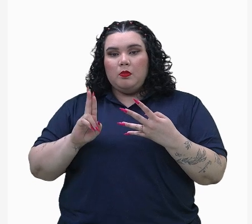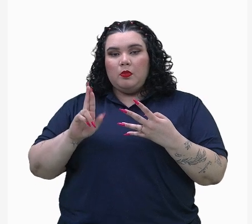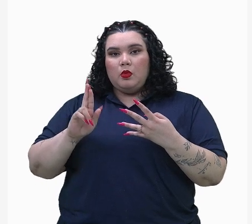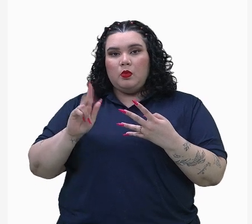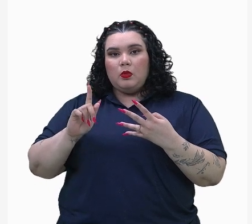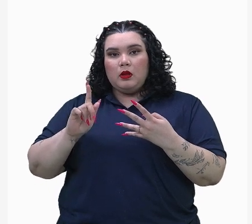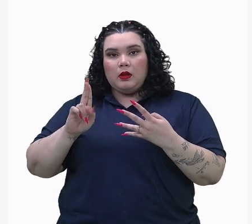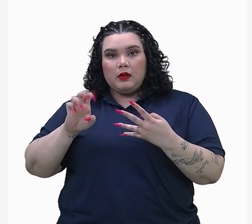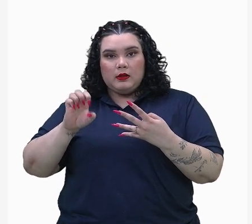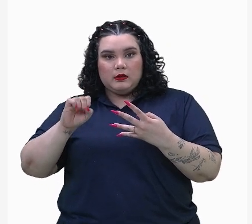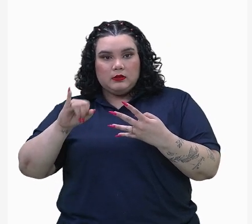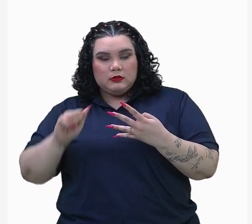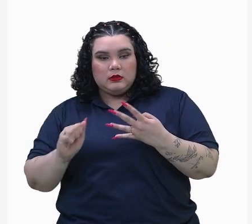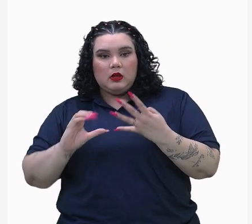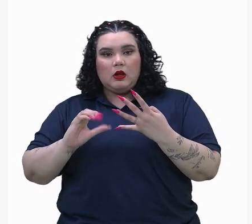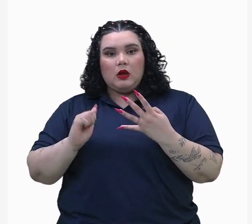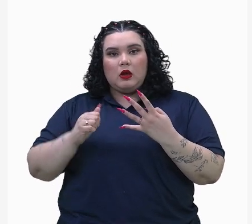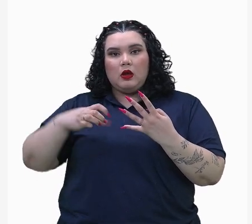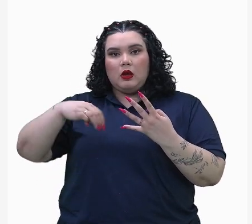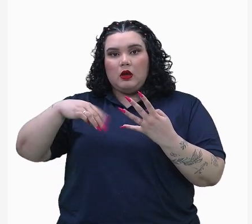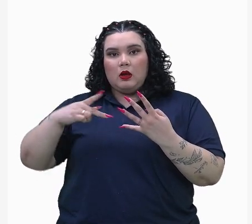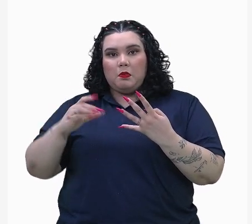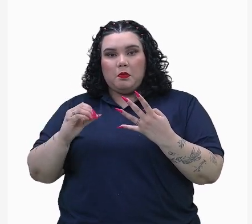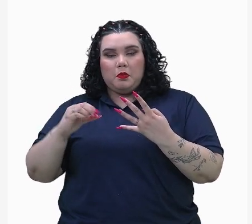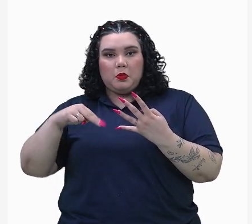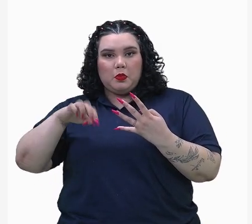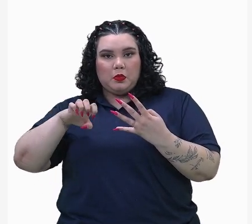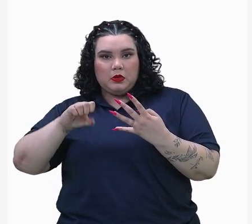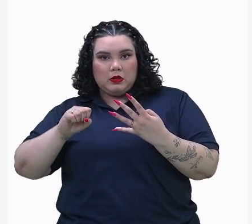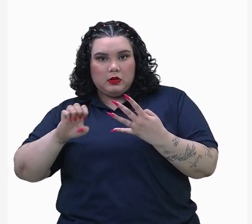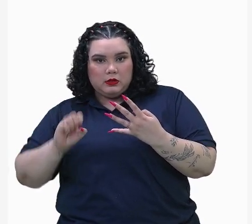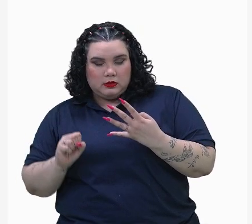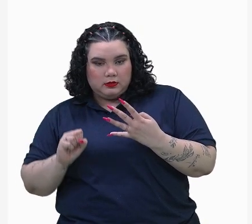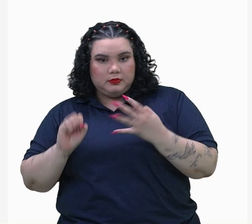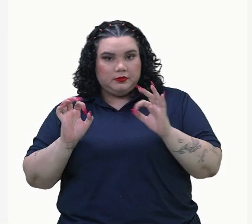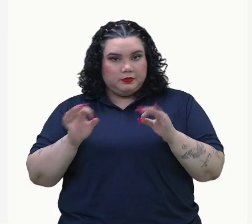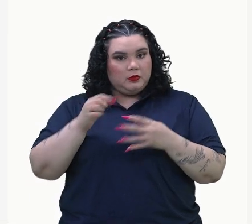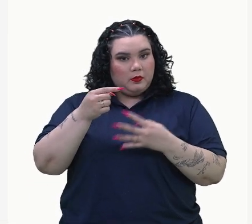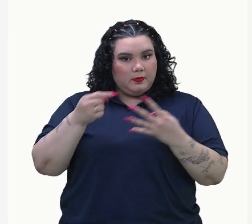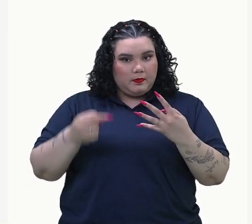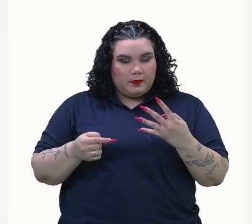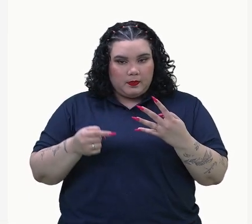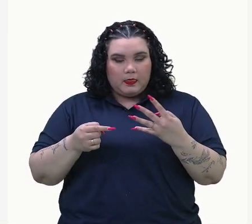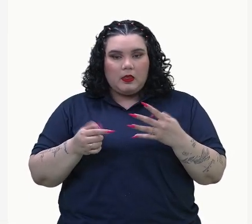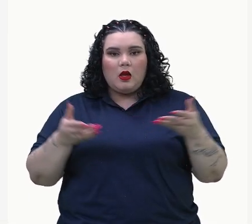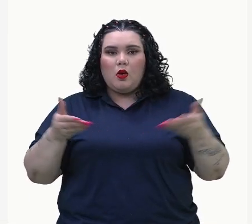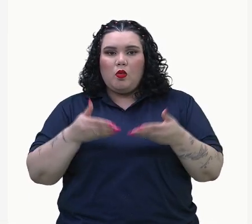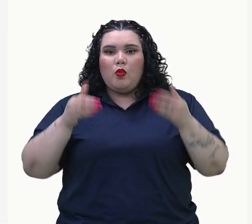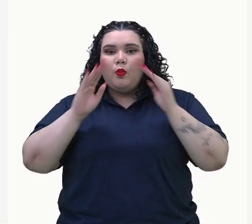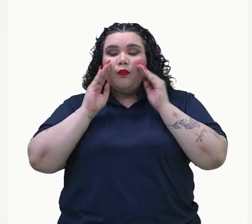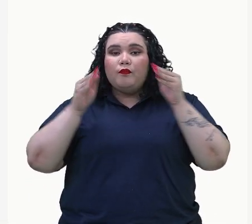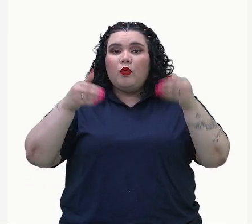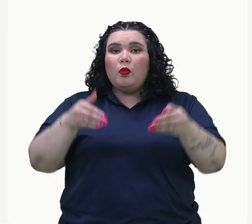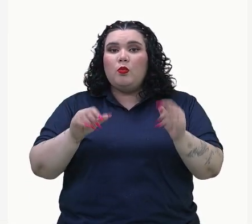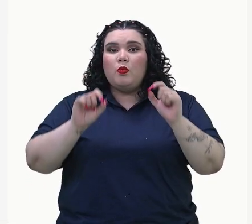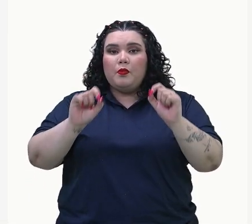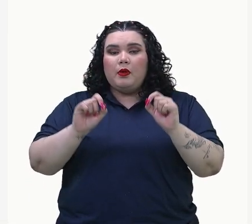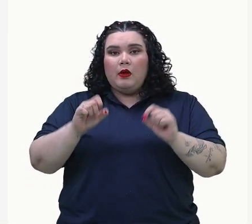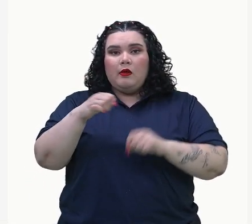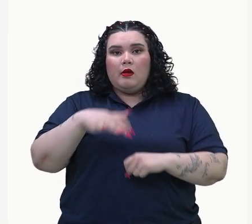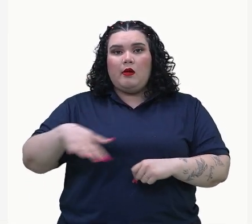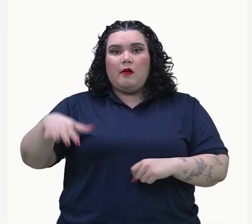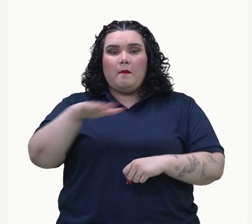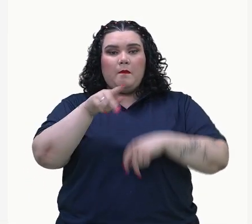gente? Agora a gente vai ver a figura da burguesia, que eram comerciantes que estavam enriquecendo